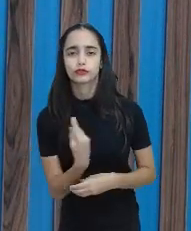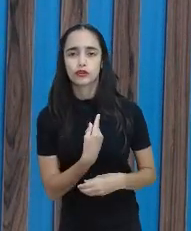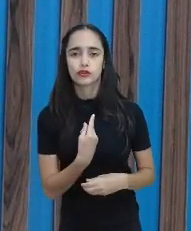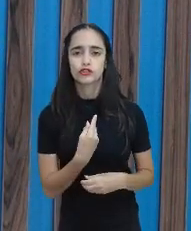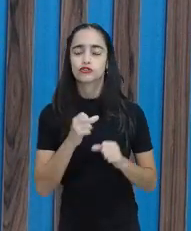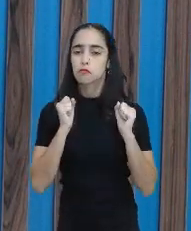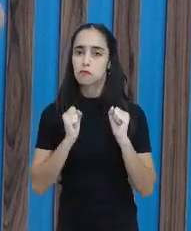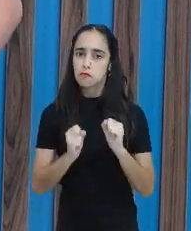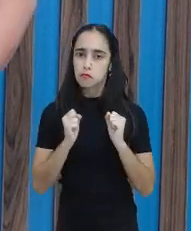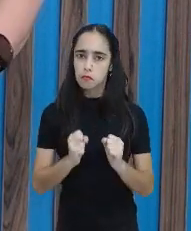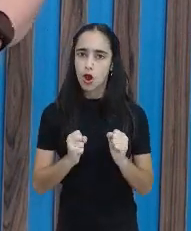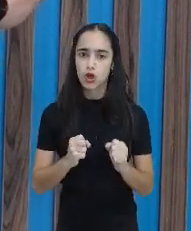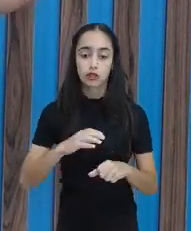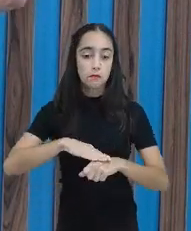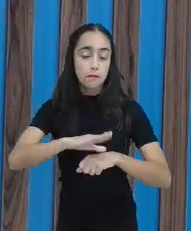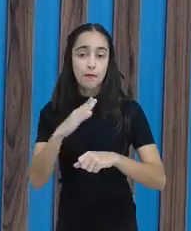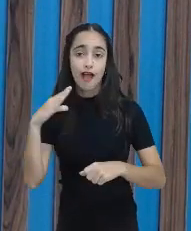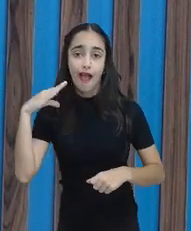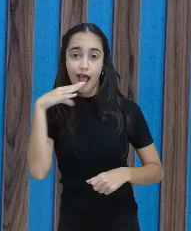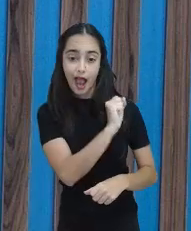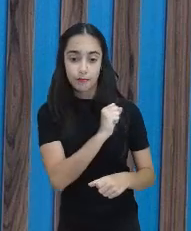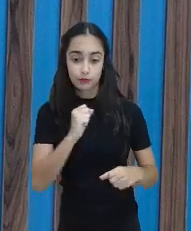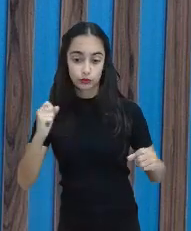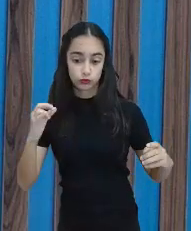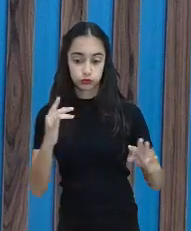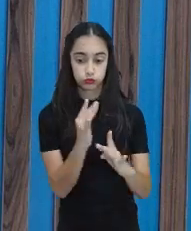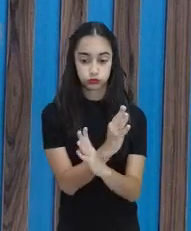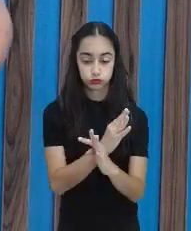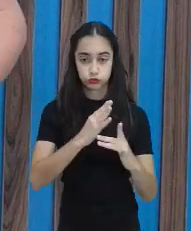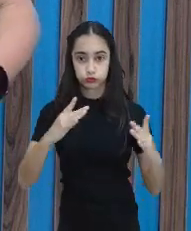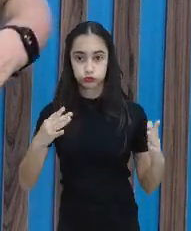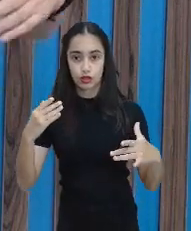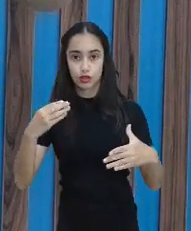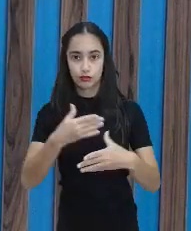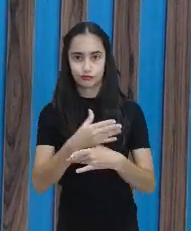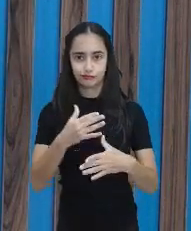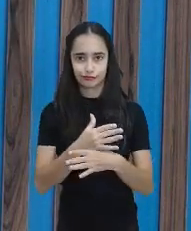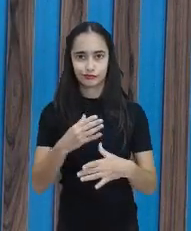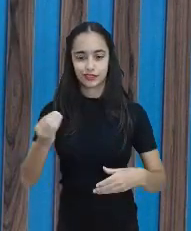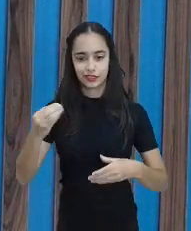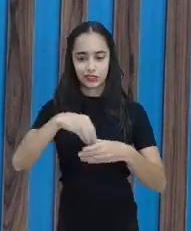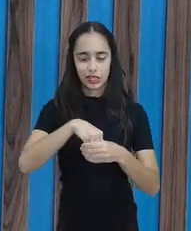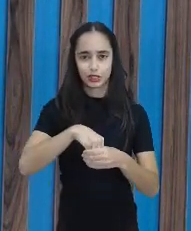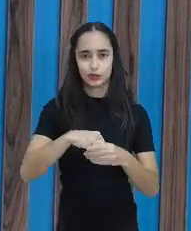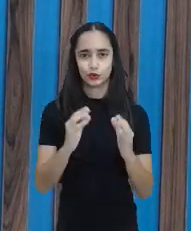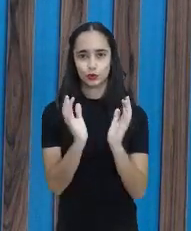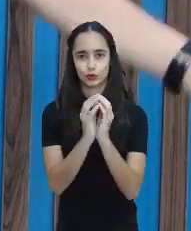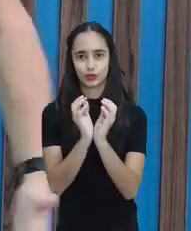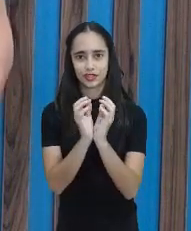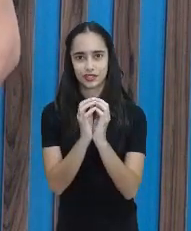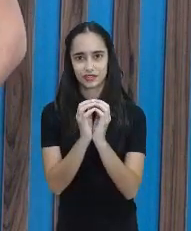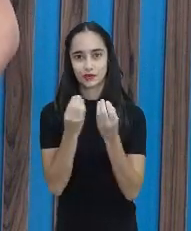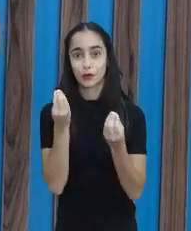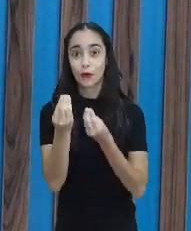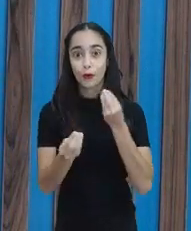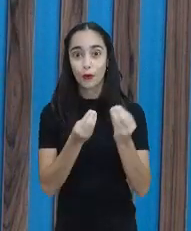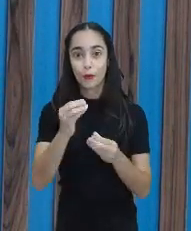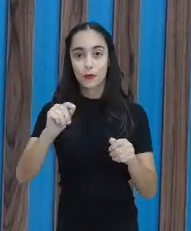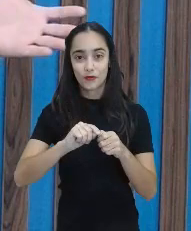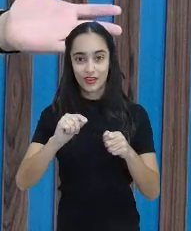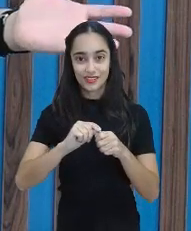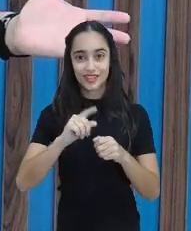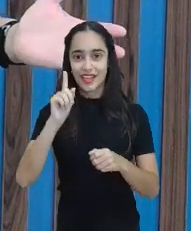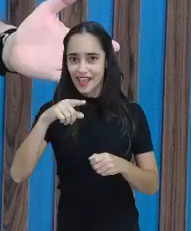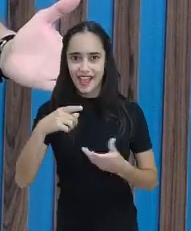Recife. Não imagine sair lá de Pau Amarelo para ir lá Piedade, Candeias, né? É